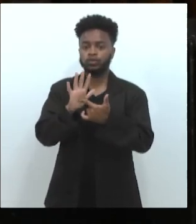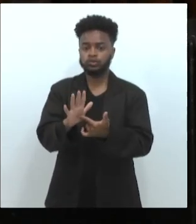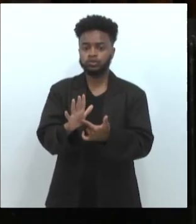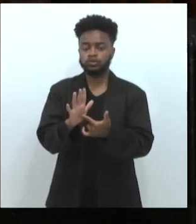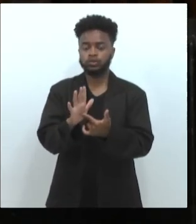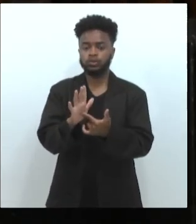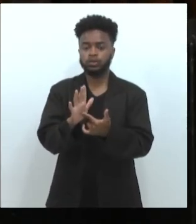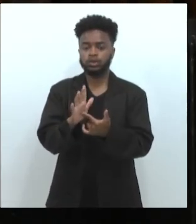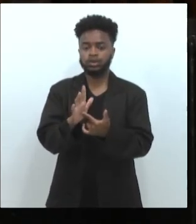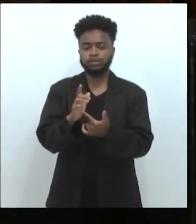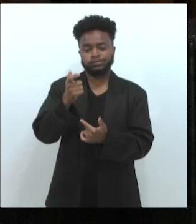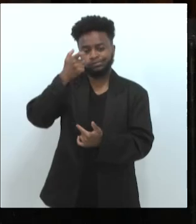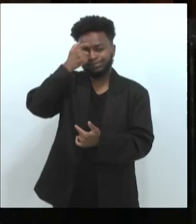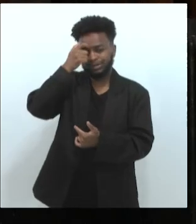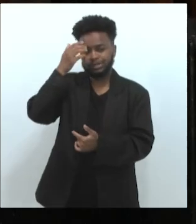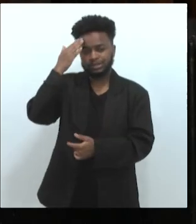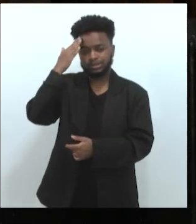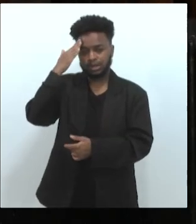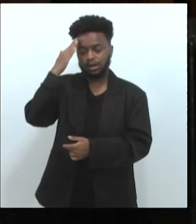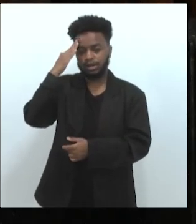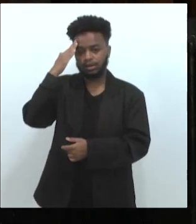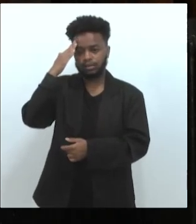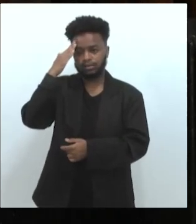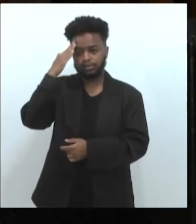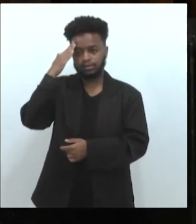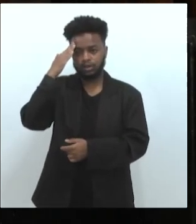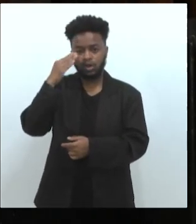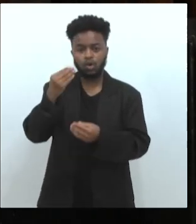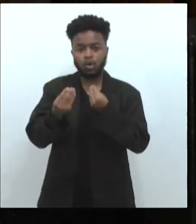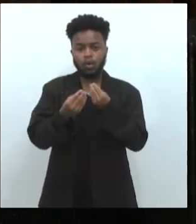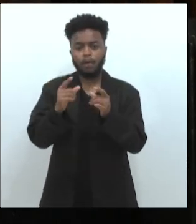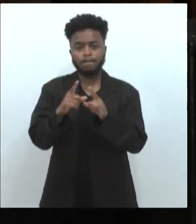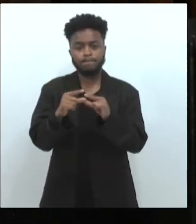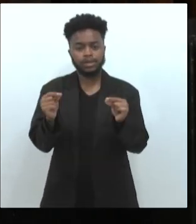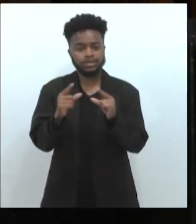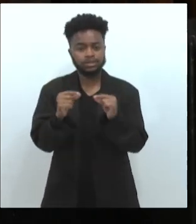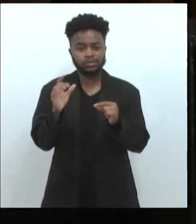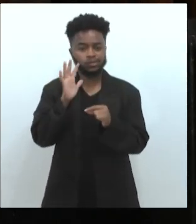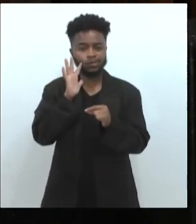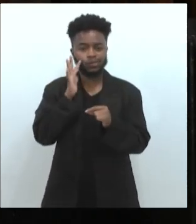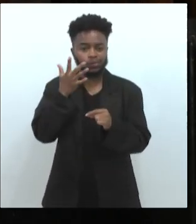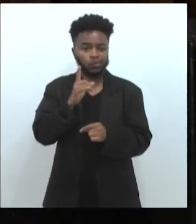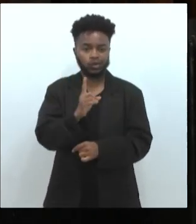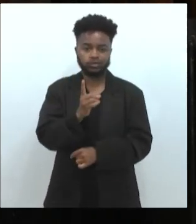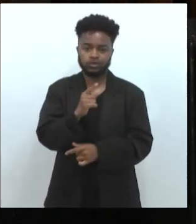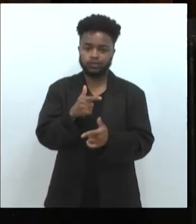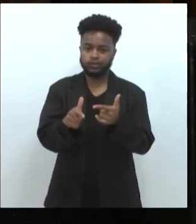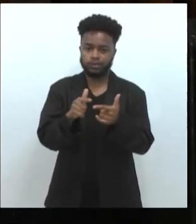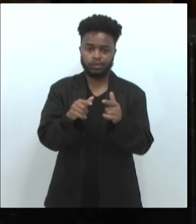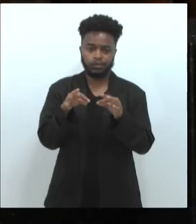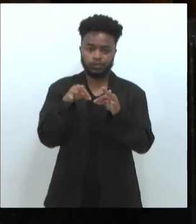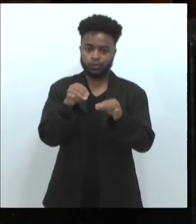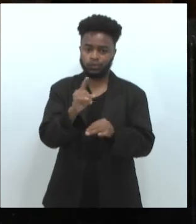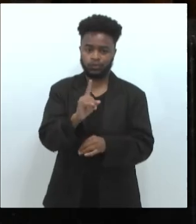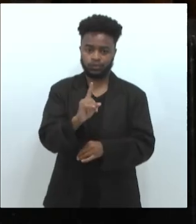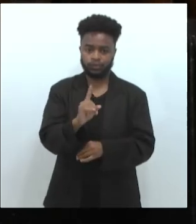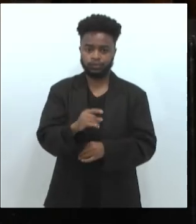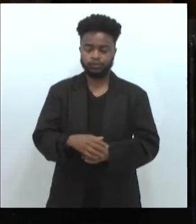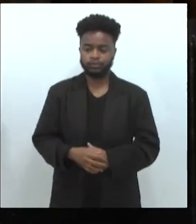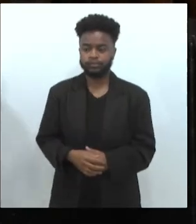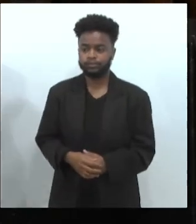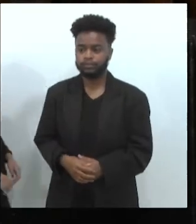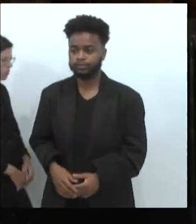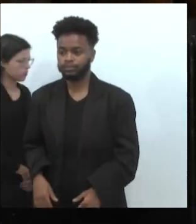uma noção de que Brasília não vai resolver todos os problemas, que é o que justamente a